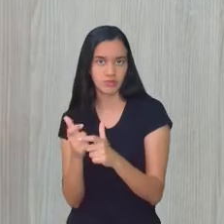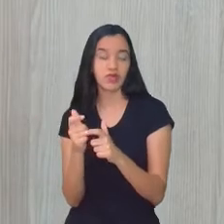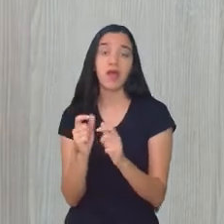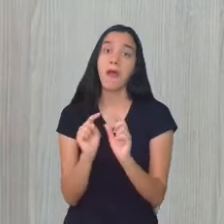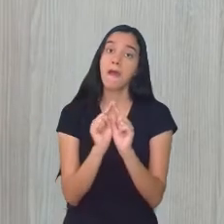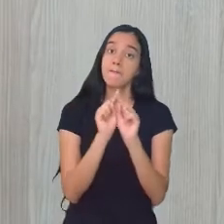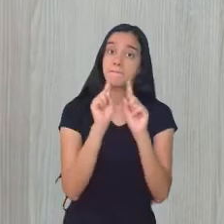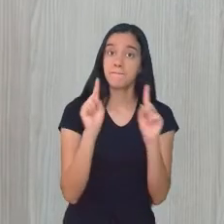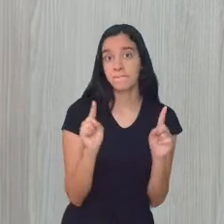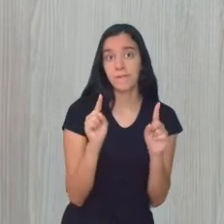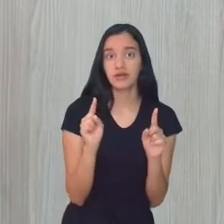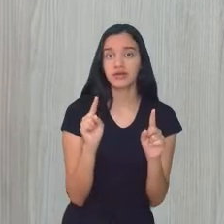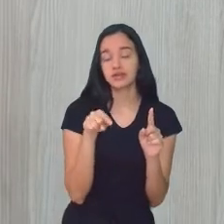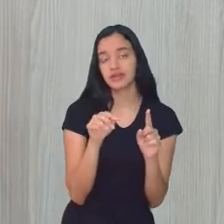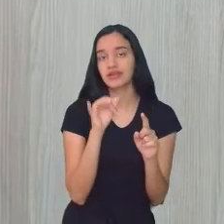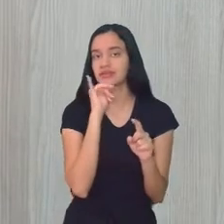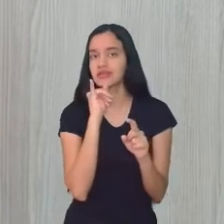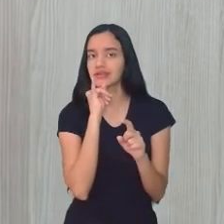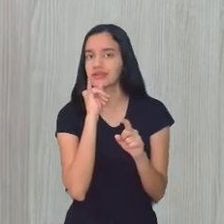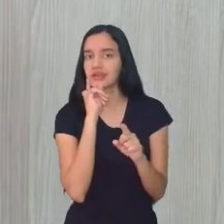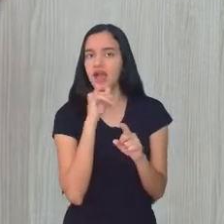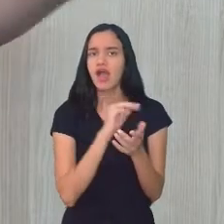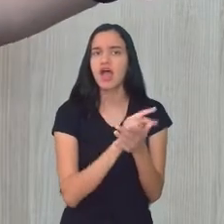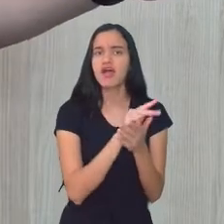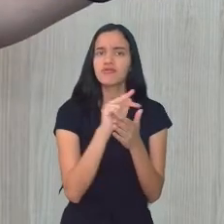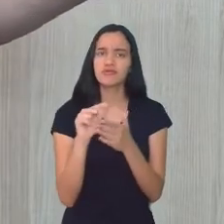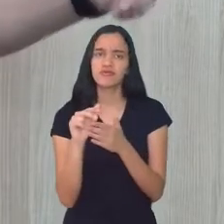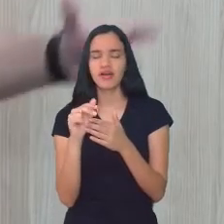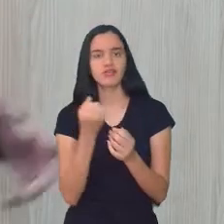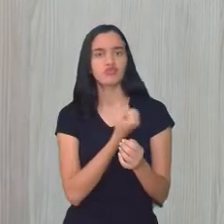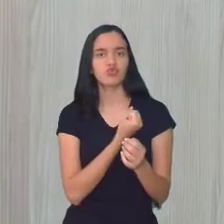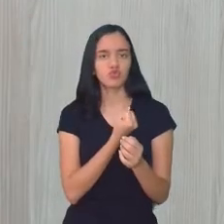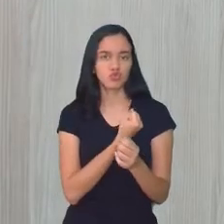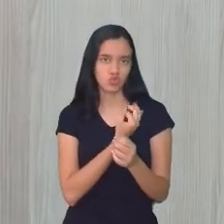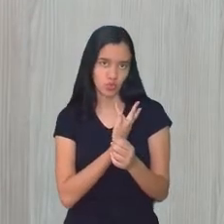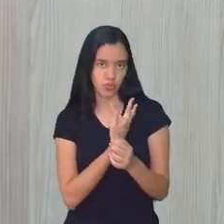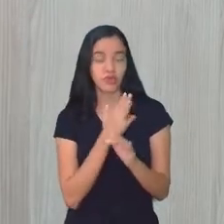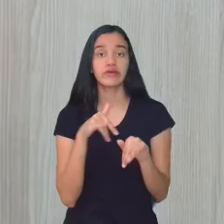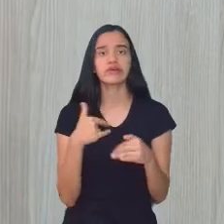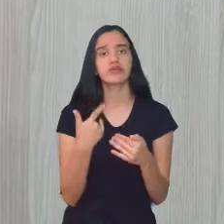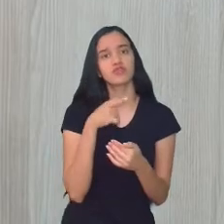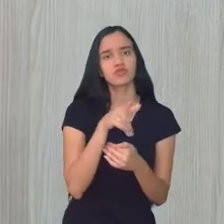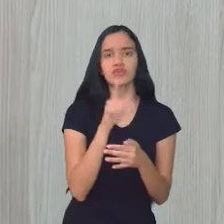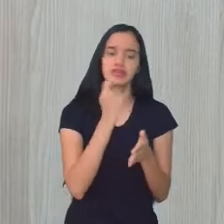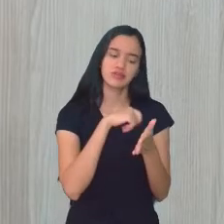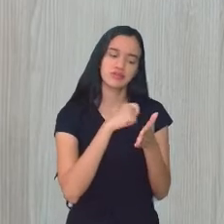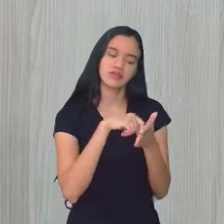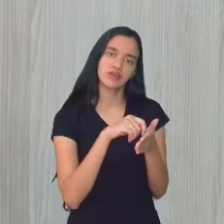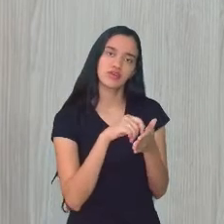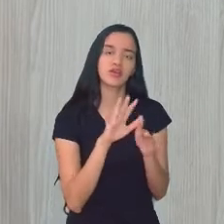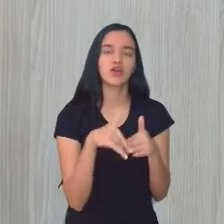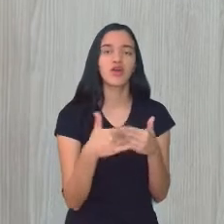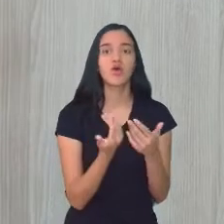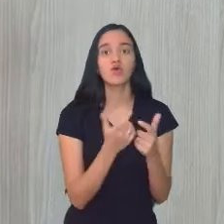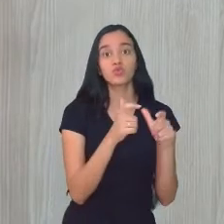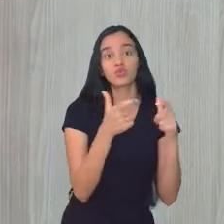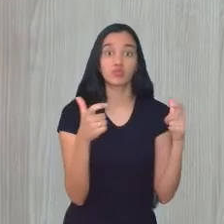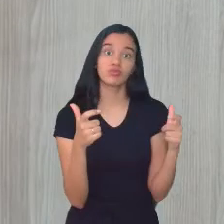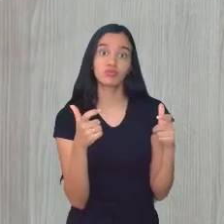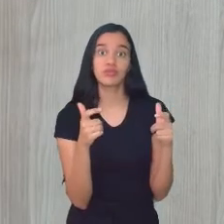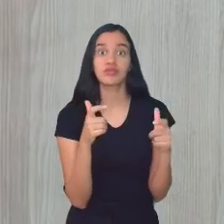mas mesmo assim eles são compostos por vários algarismos. Então, em vez de você escrever um número